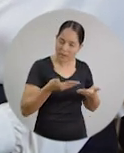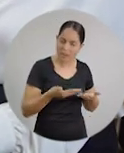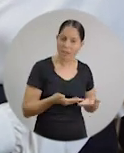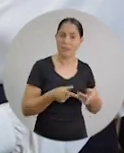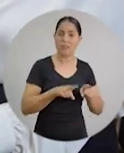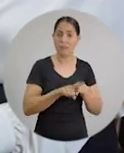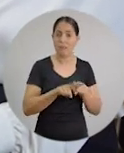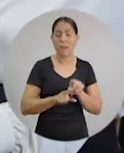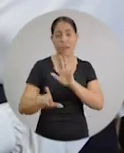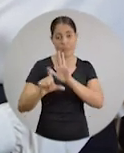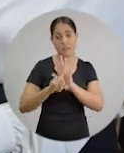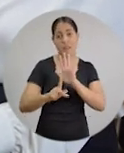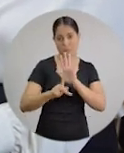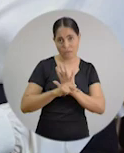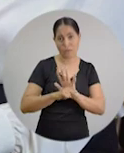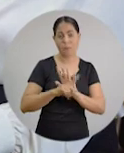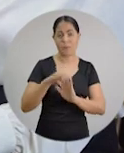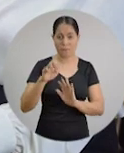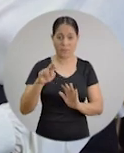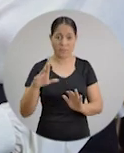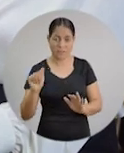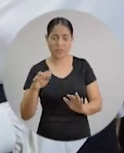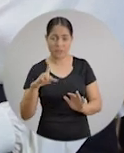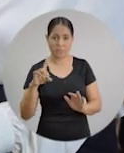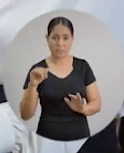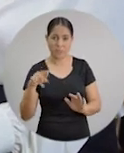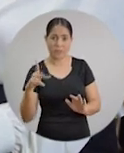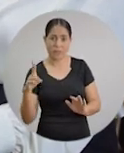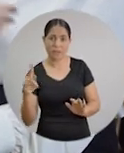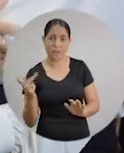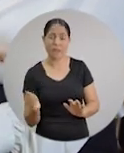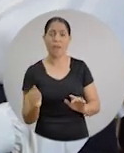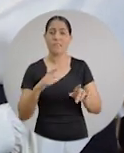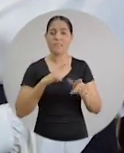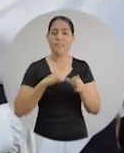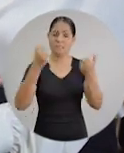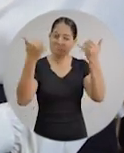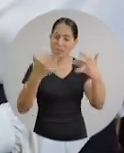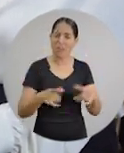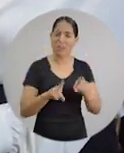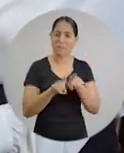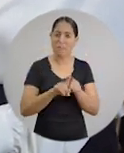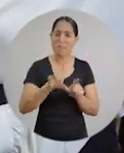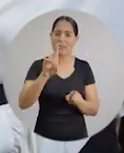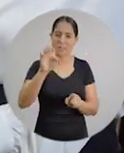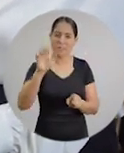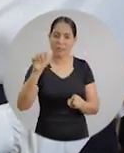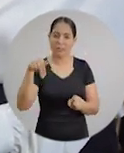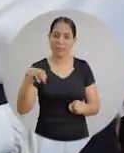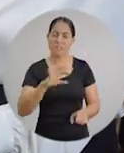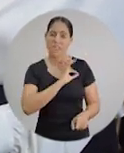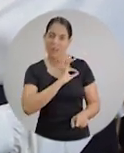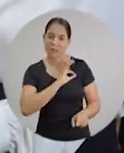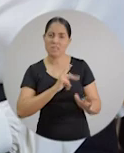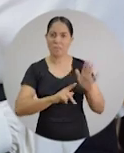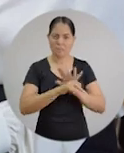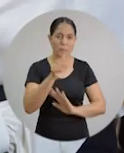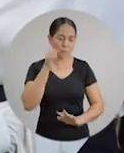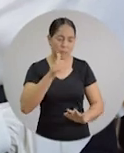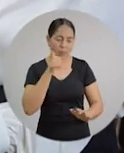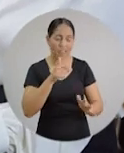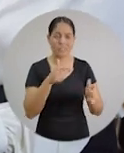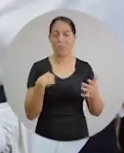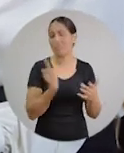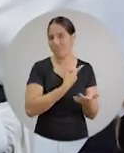Penha trazia a obrigatoriedade de capacitação, não só nas DEANs, mas também em todas as delegacias, mas a gente sabe que isso não é